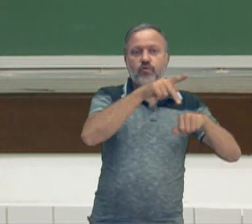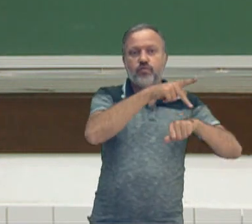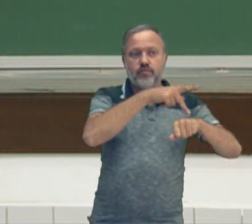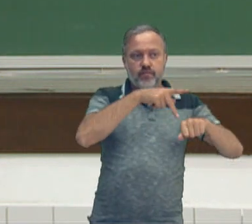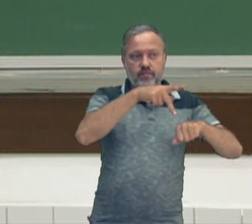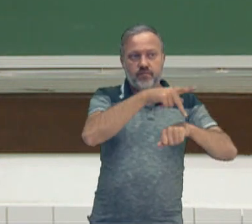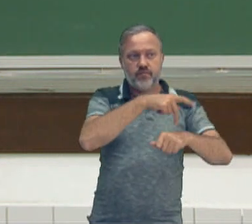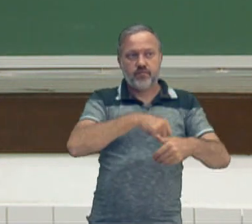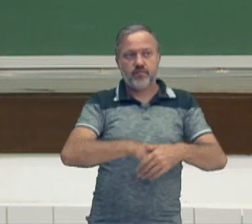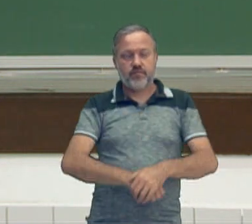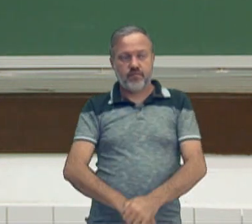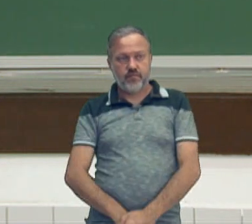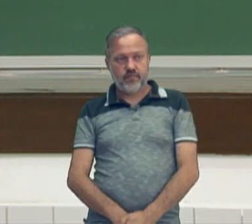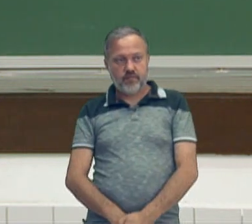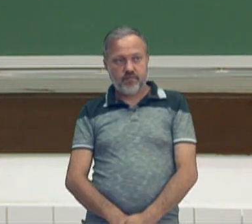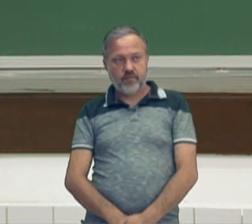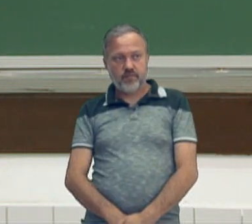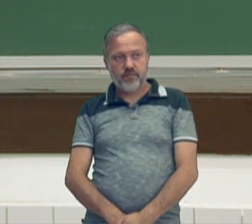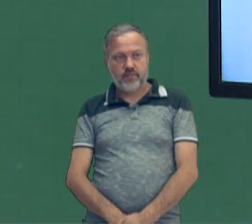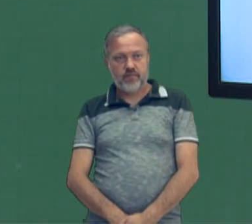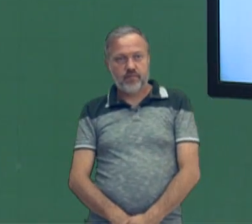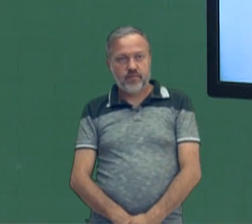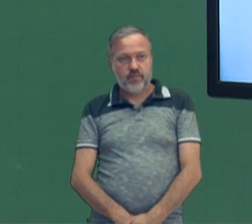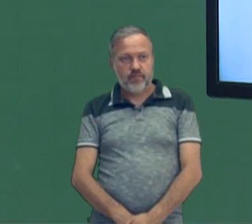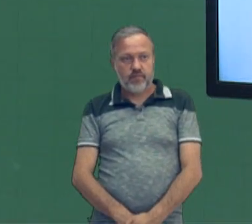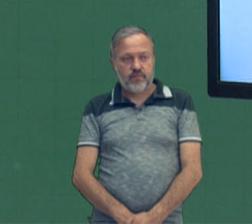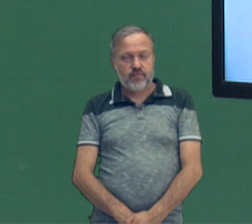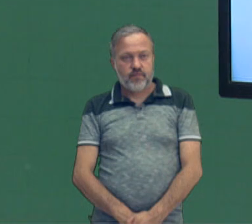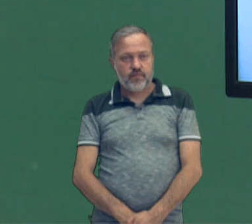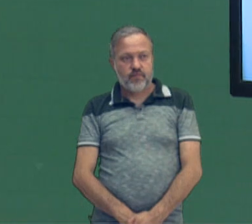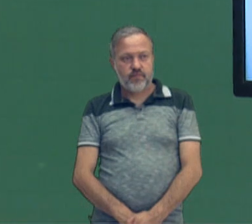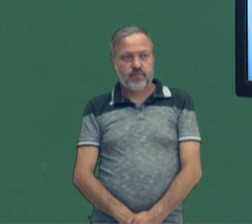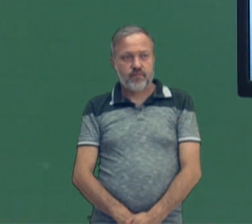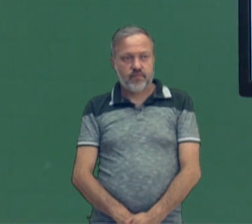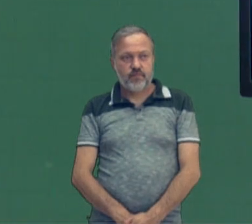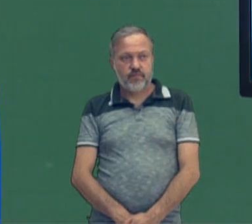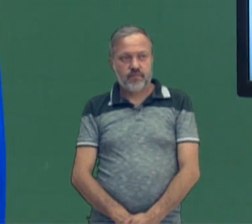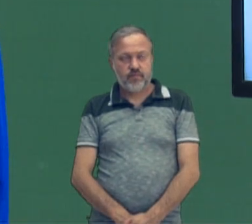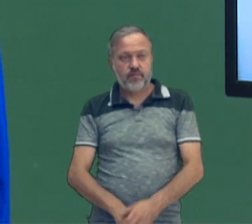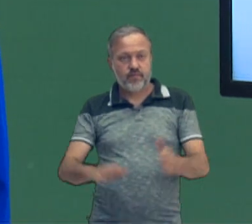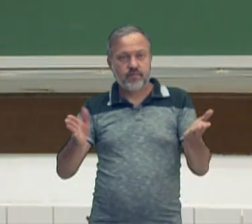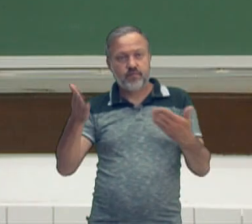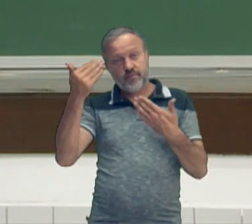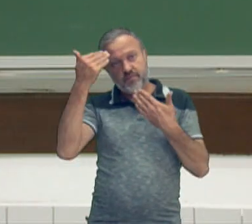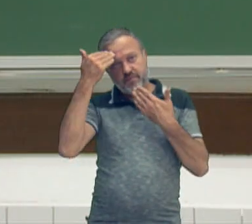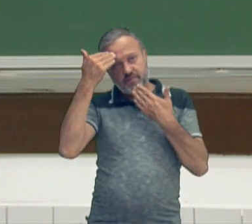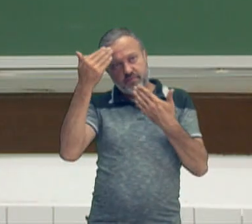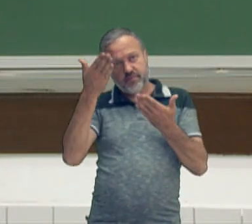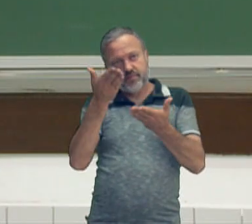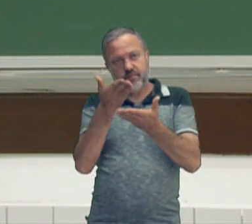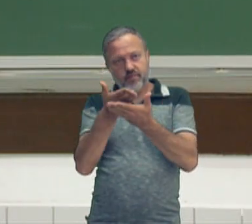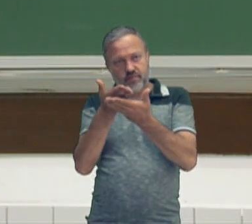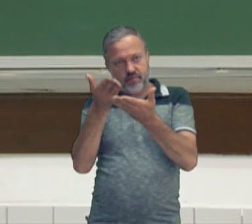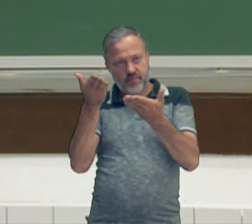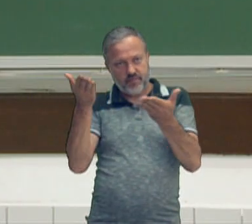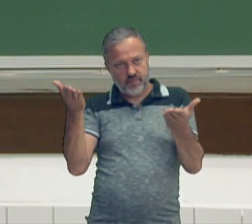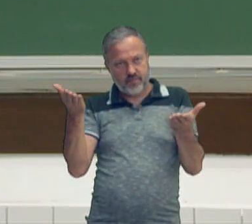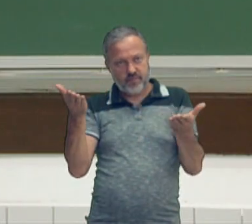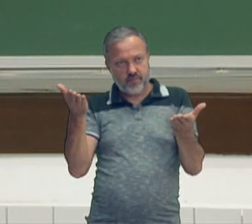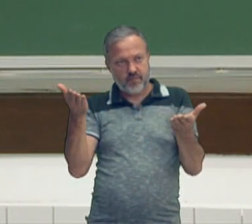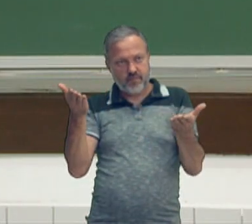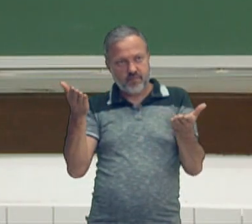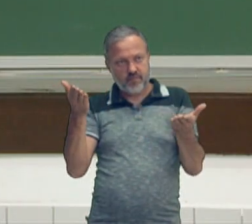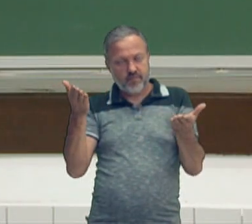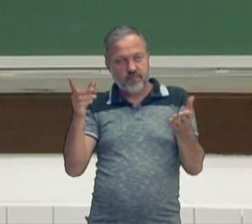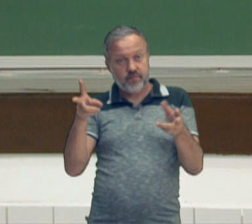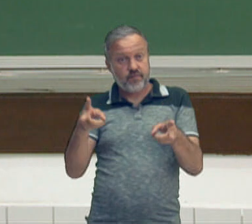Moçada, tudo de bom para vocês. Ficamos por aí, né, na aula de hoje. Tá? Agradeço a audiência, né,